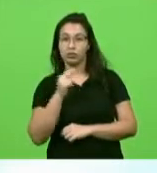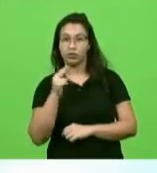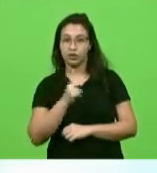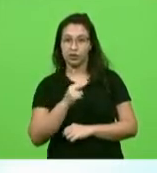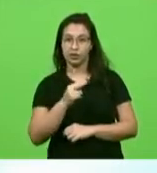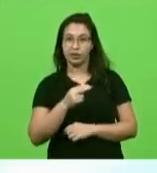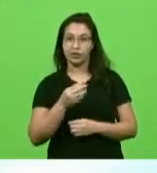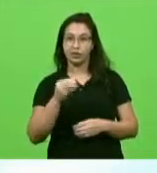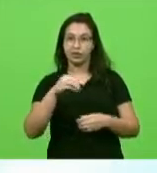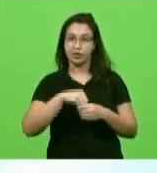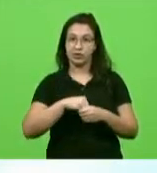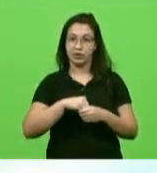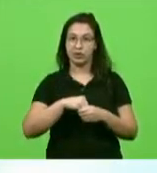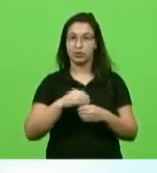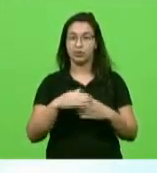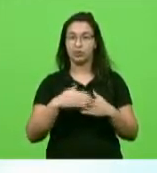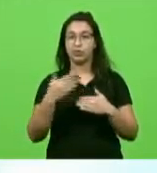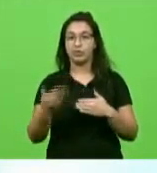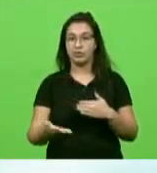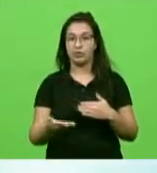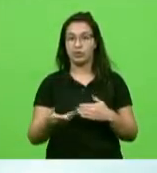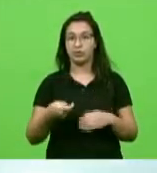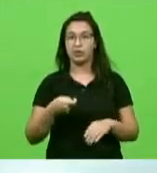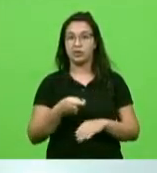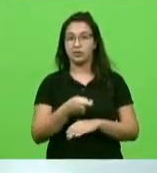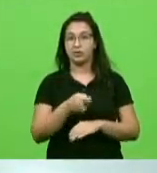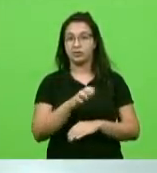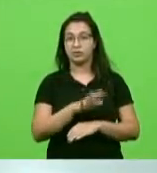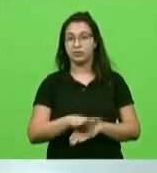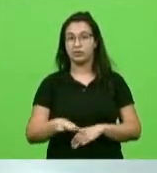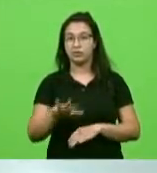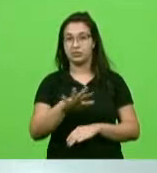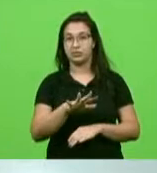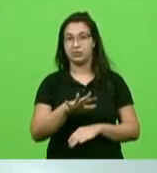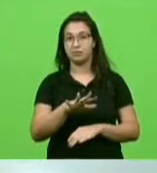de controle interno e externo, a exemplo da Procuradoria